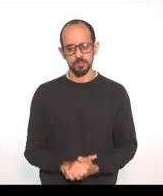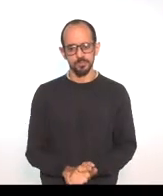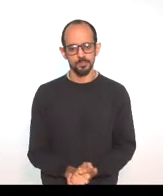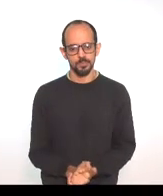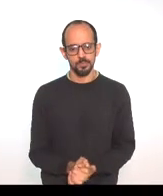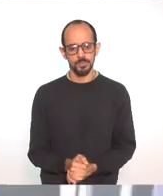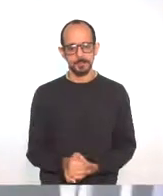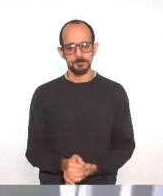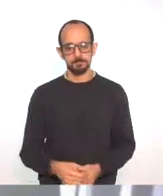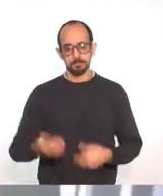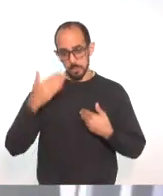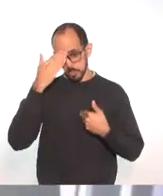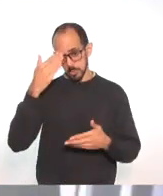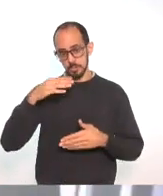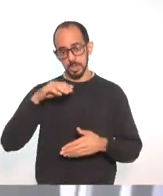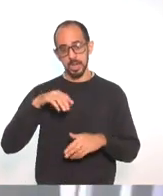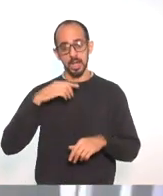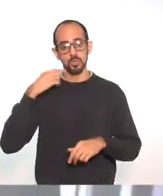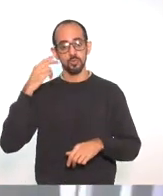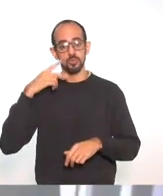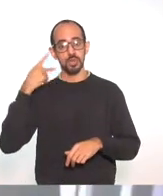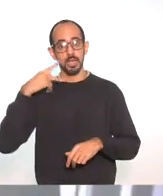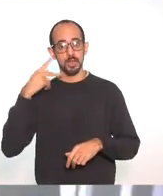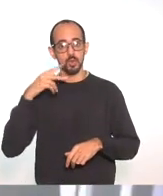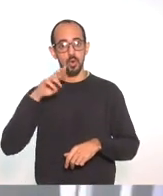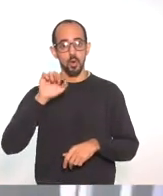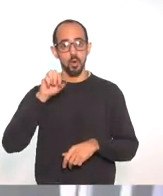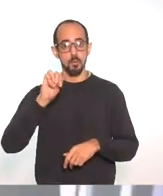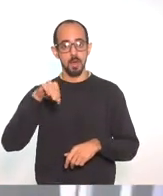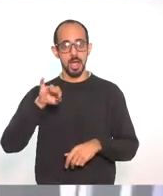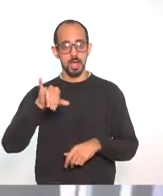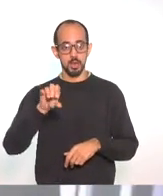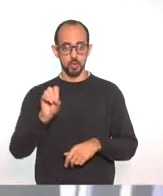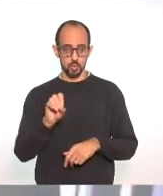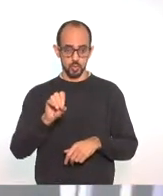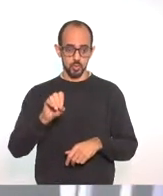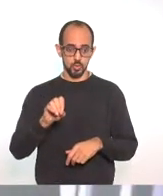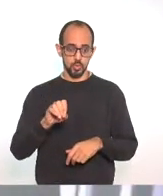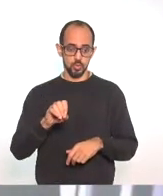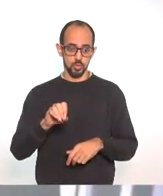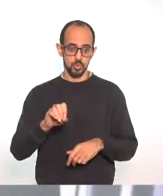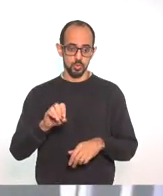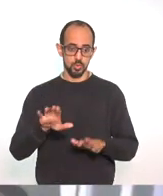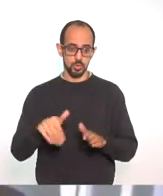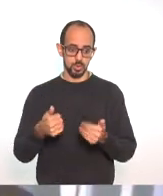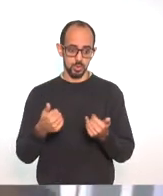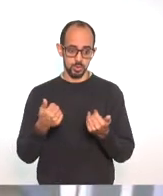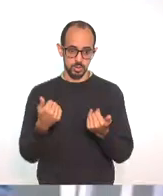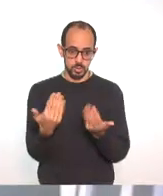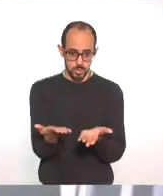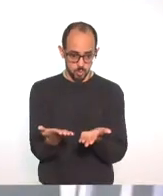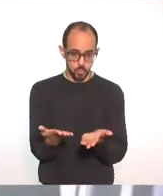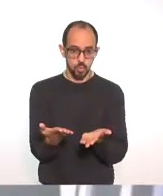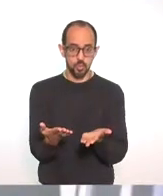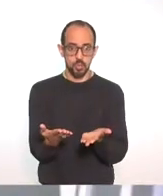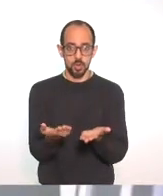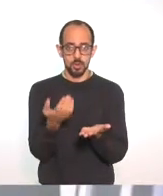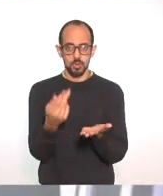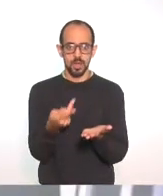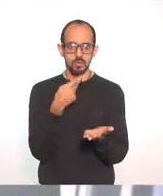obrigado a vereador Romário Régis que eu quero que inclusive dizer que está elaborando